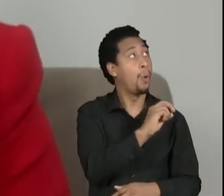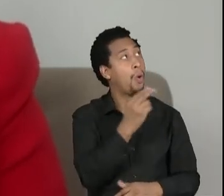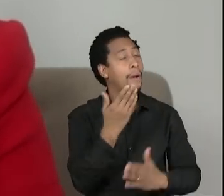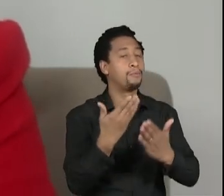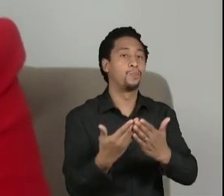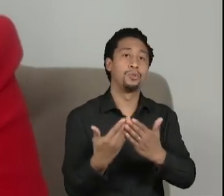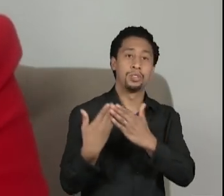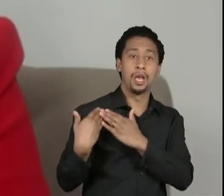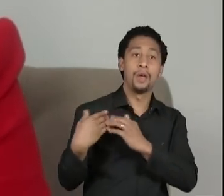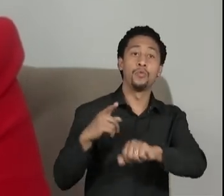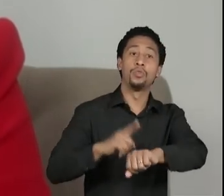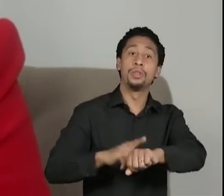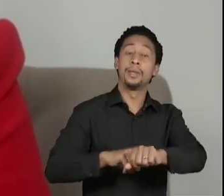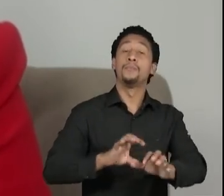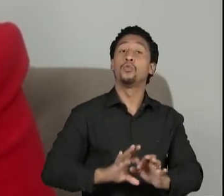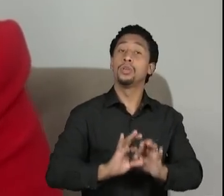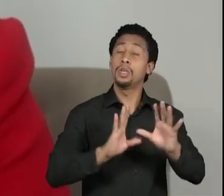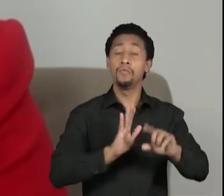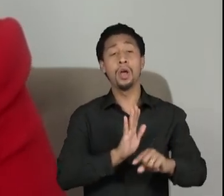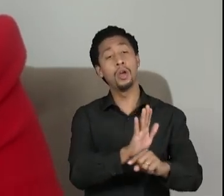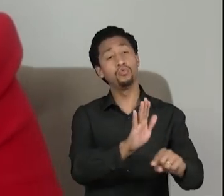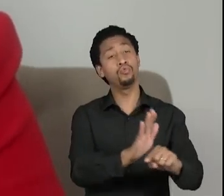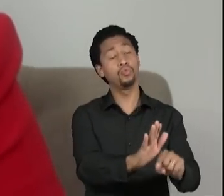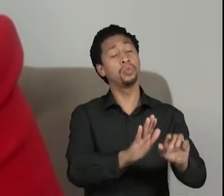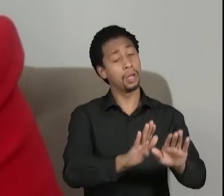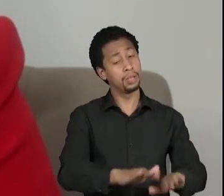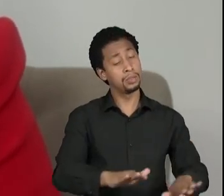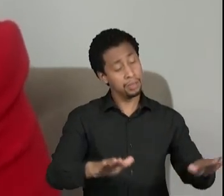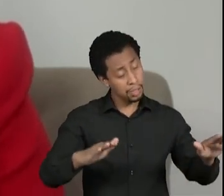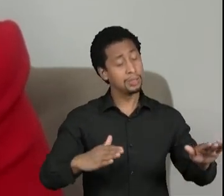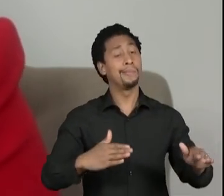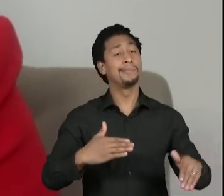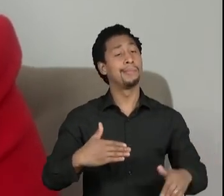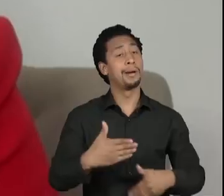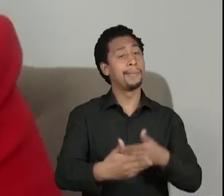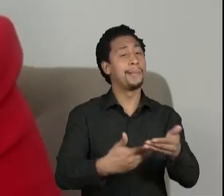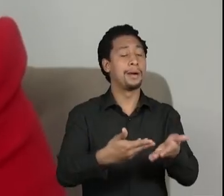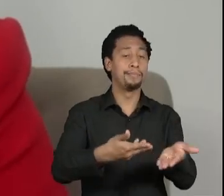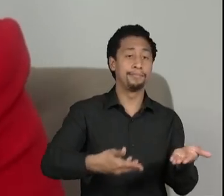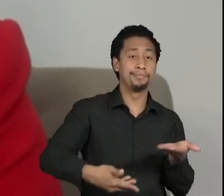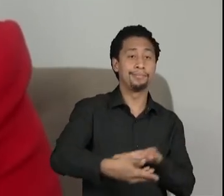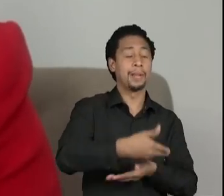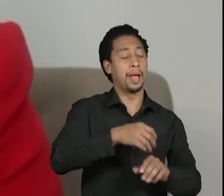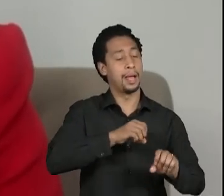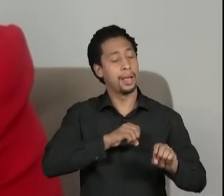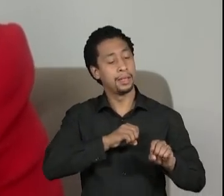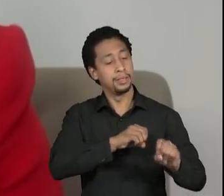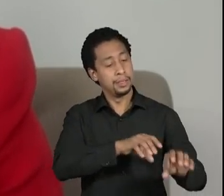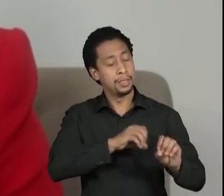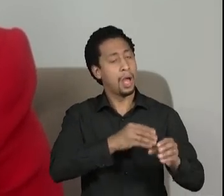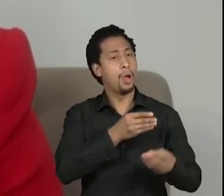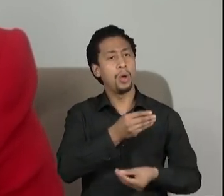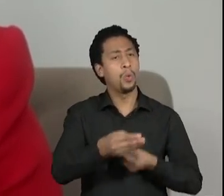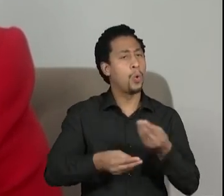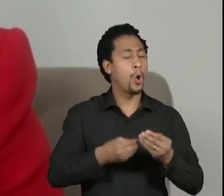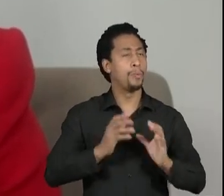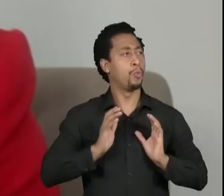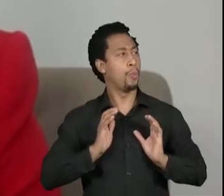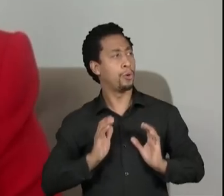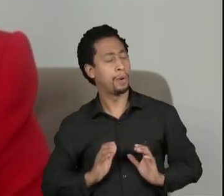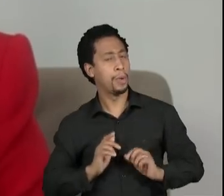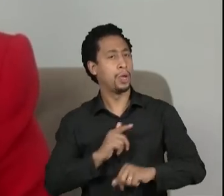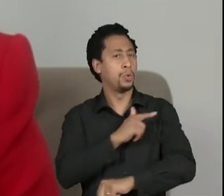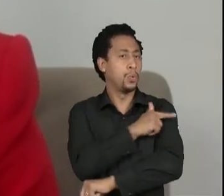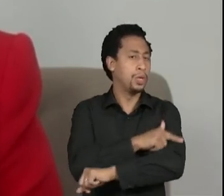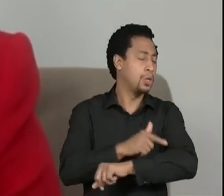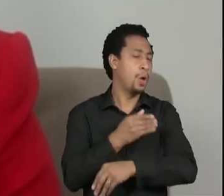próprios pais vão poder fazer essa ponte, né? Ajudar, então, essa criança, ensiná-la como ela pode socializar da